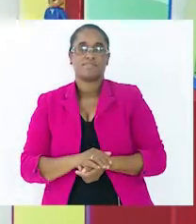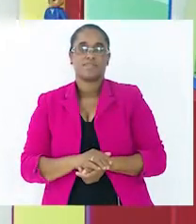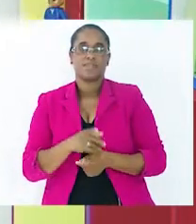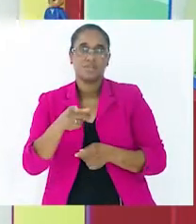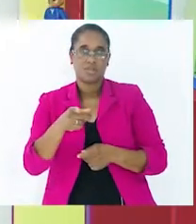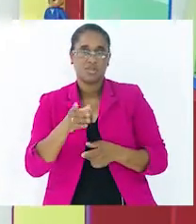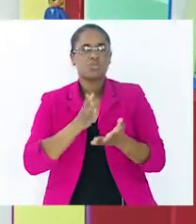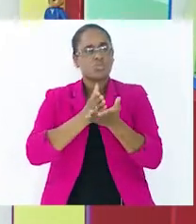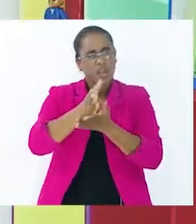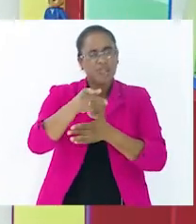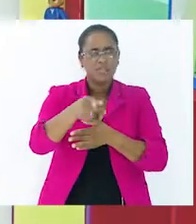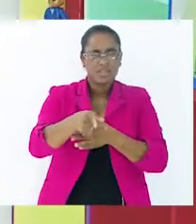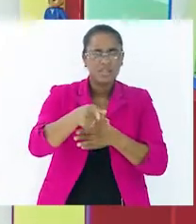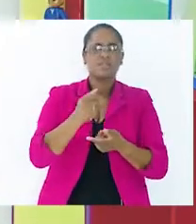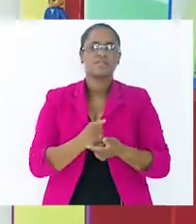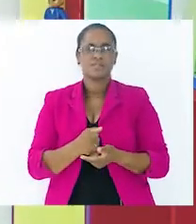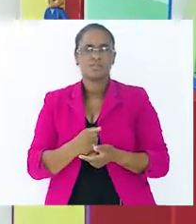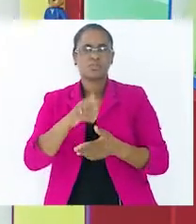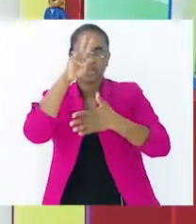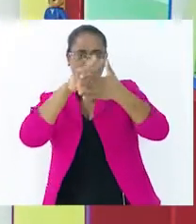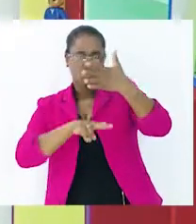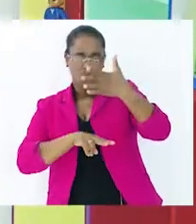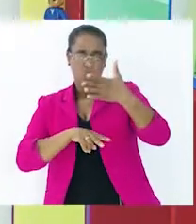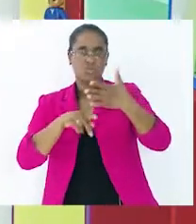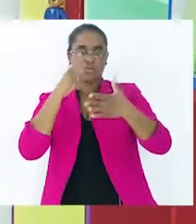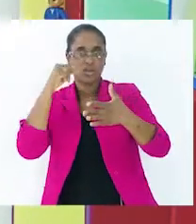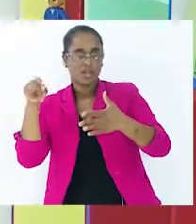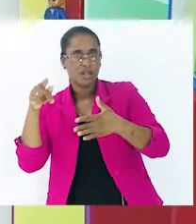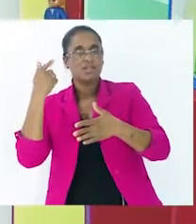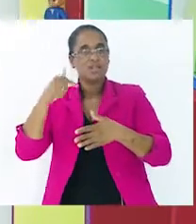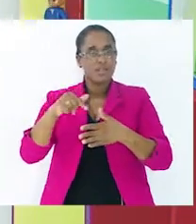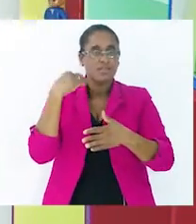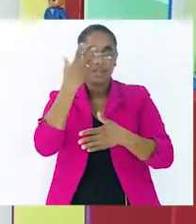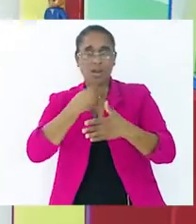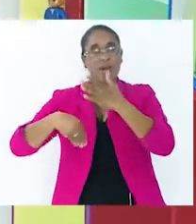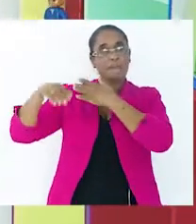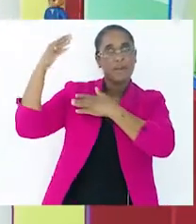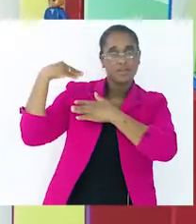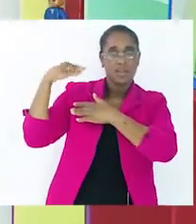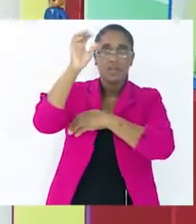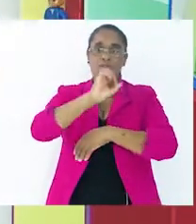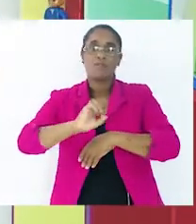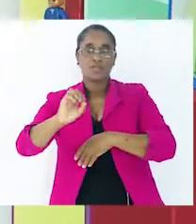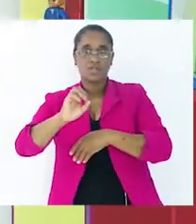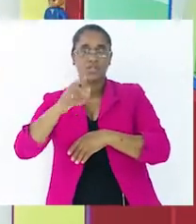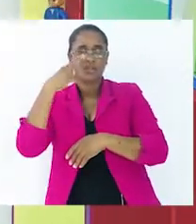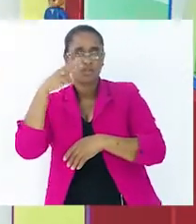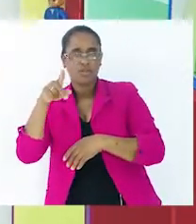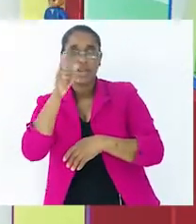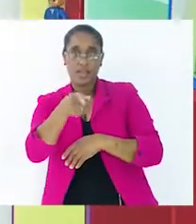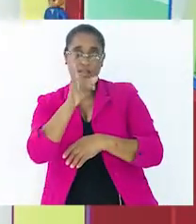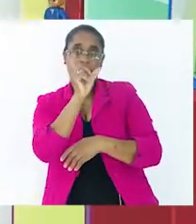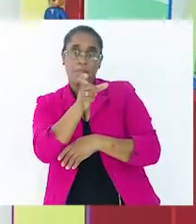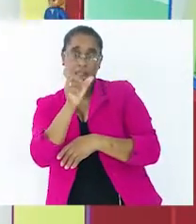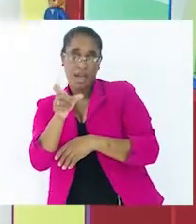ao longo dessa produção, ao longo do texto, que é o texto da aula passada, vocês vão encontrar essas palavrinhas que